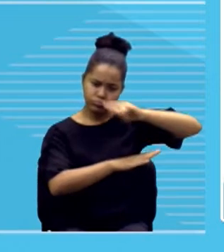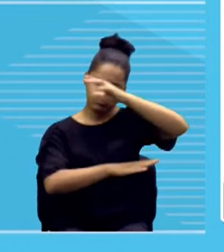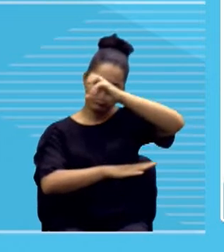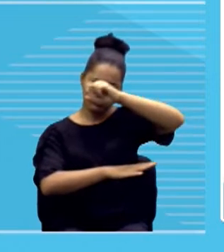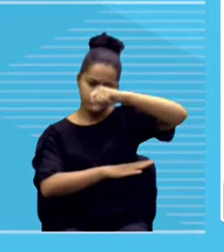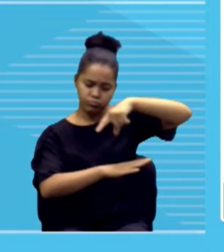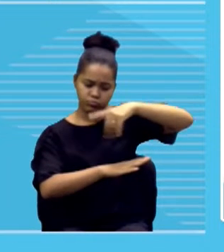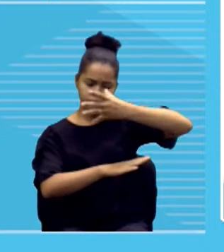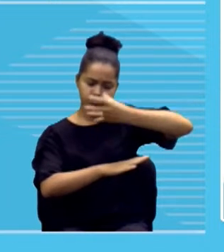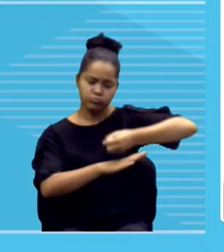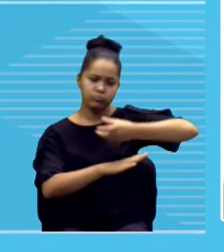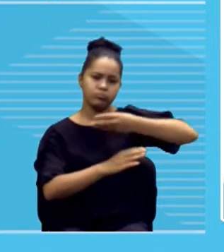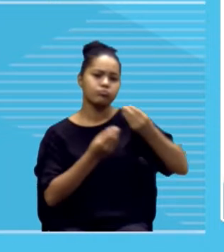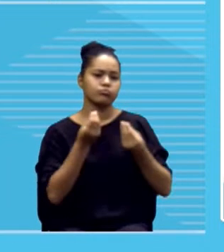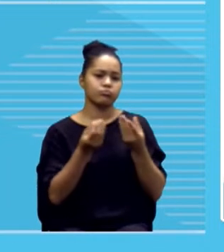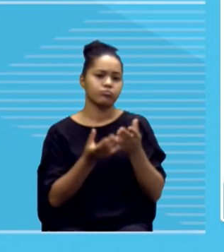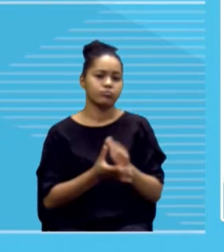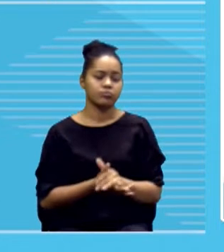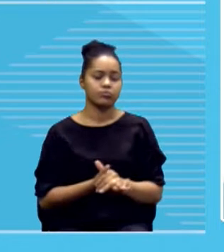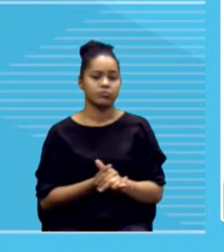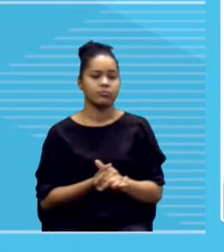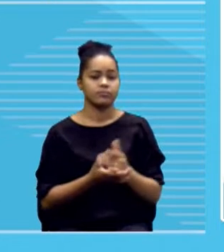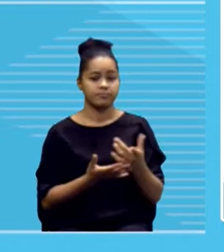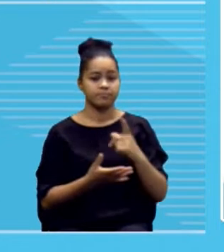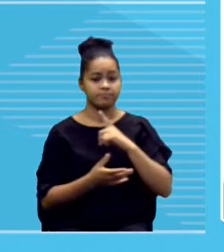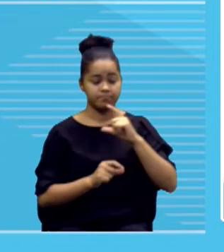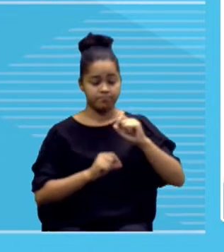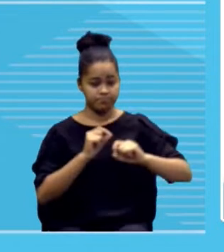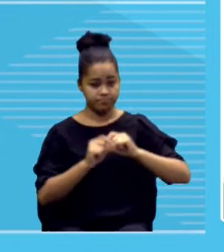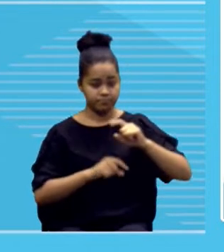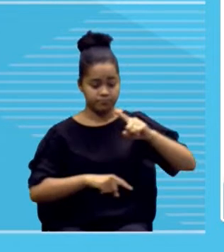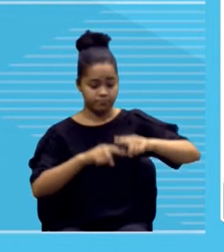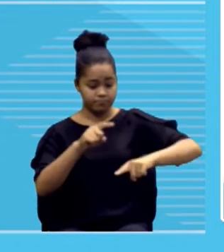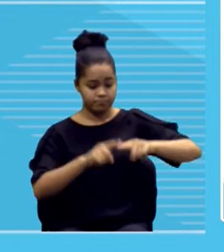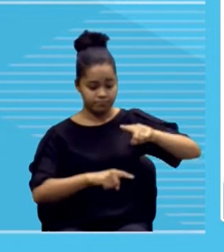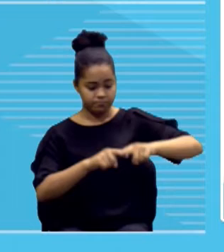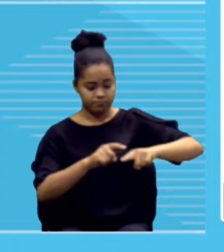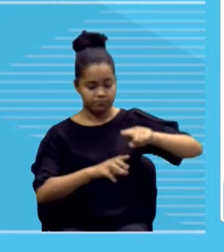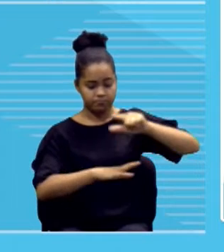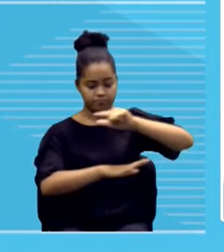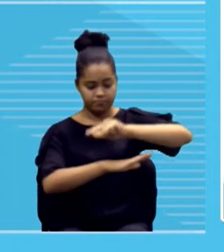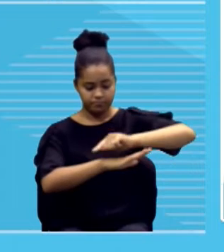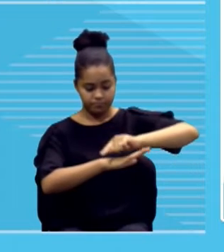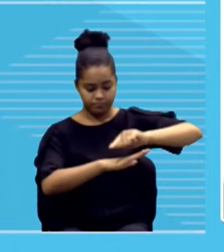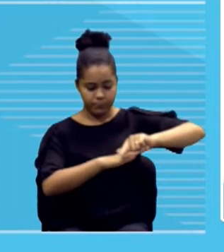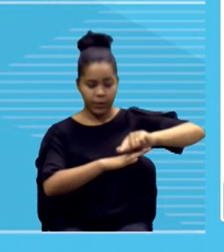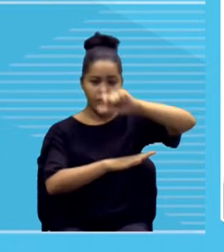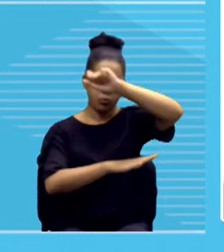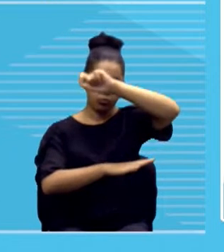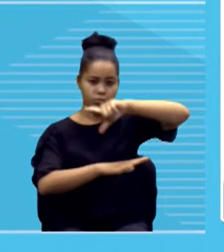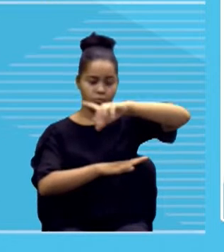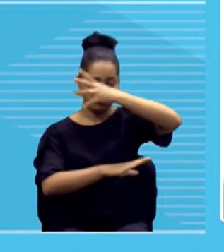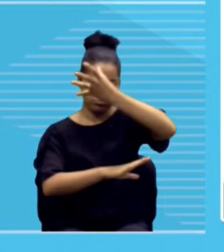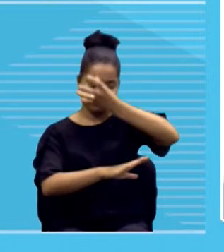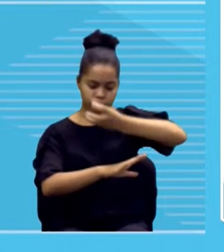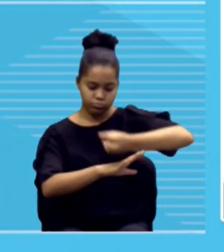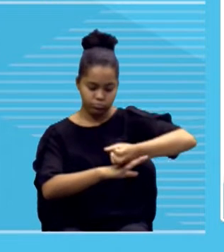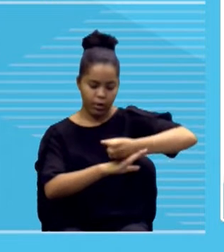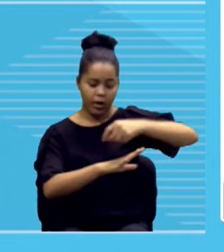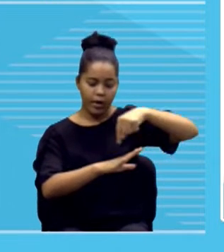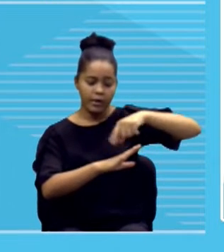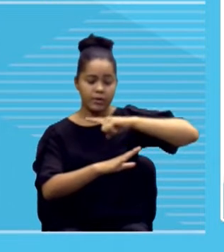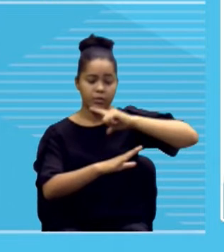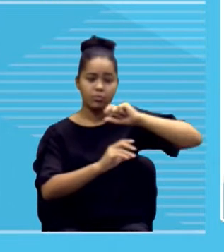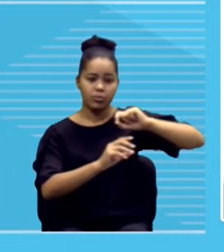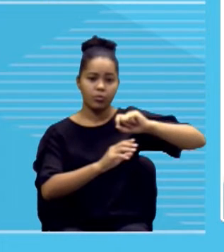nos raios de sol. Ela, então, passa por um inversor, que converte essa energia em corrente alternada.